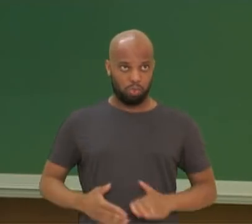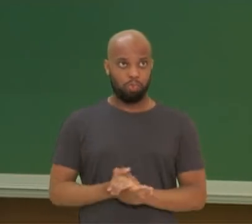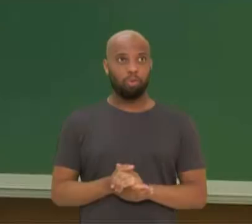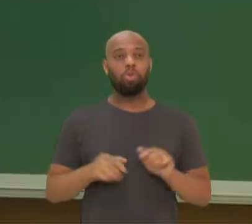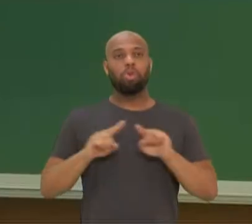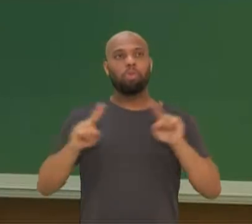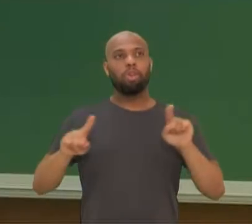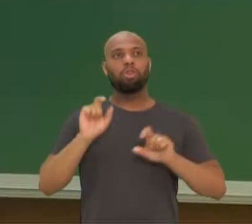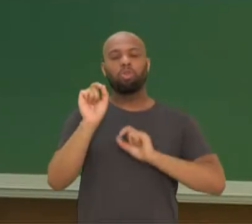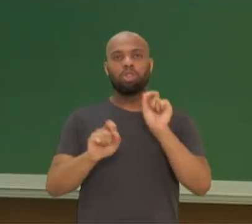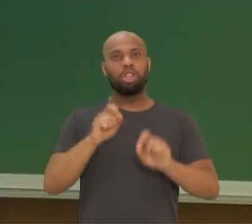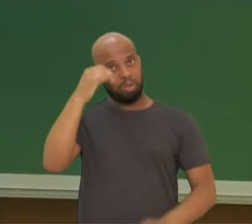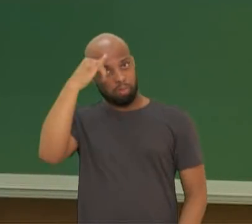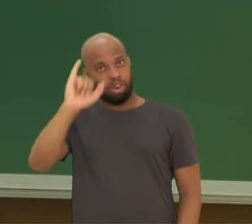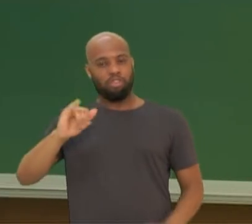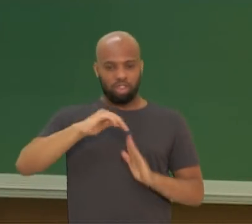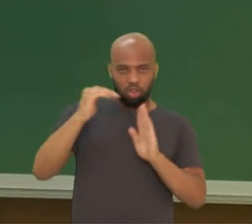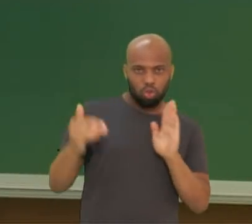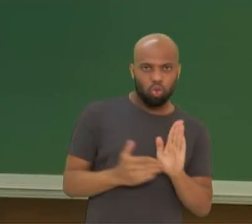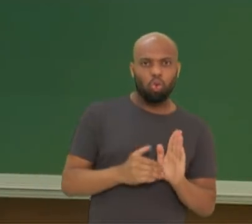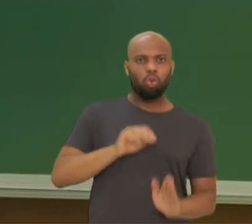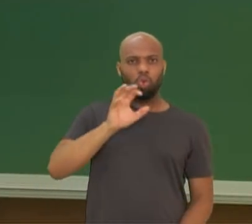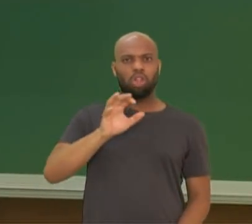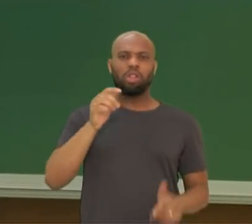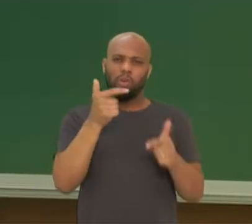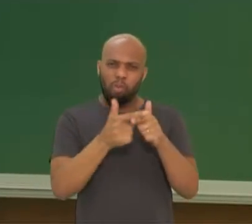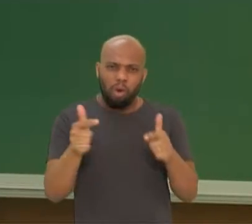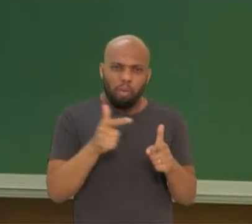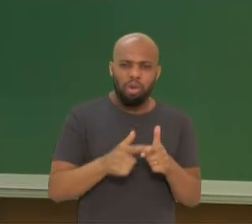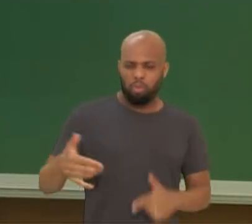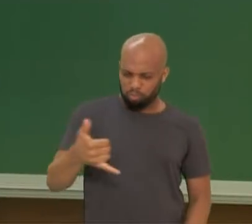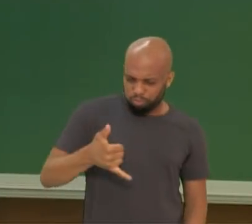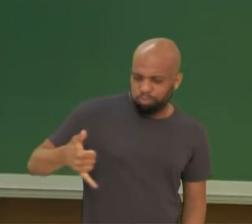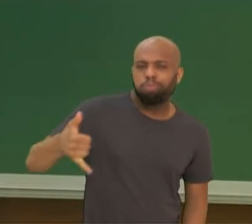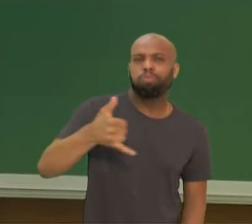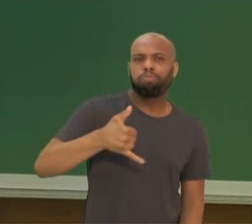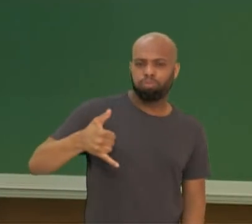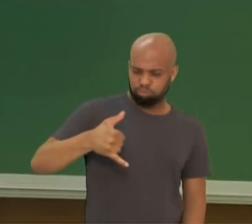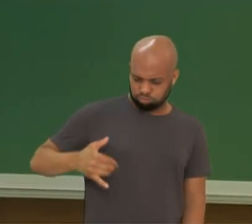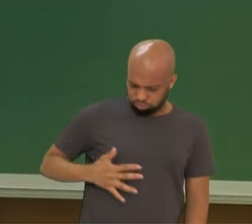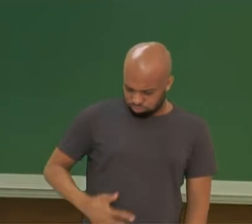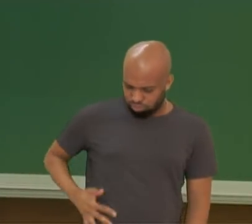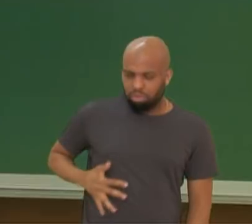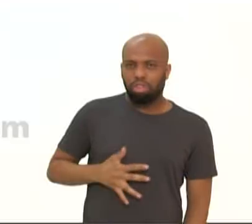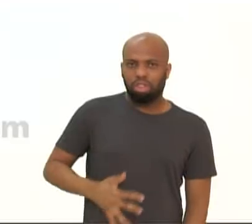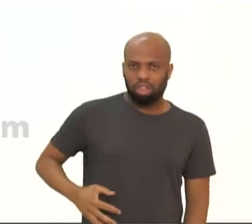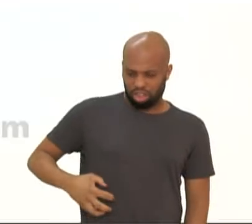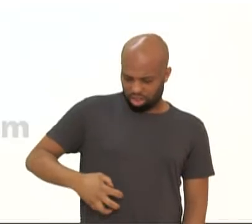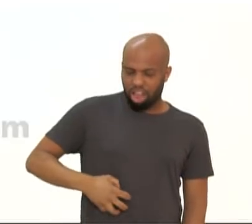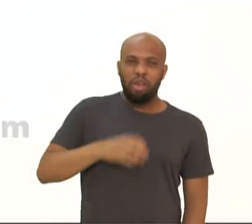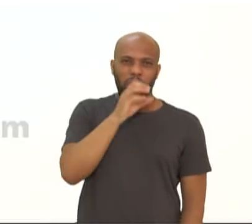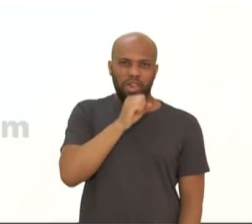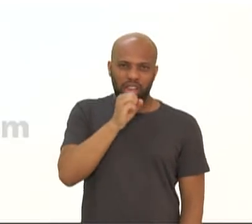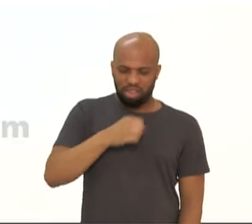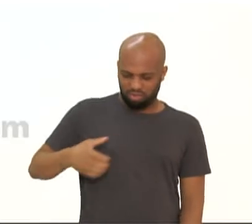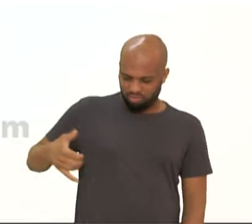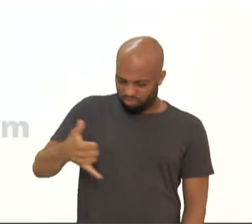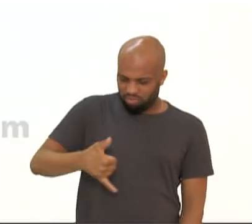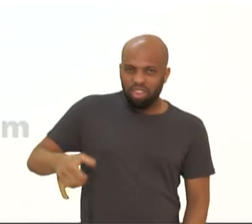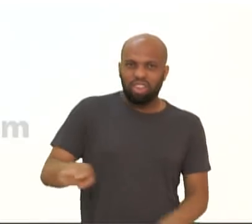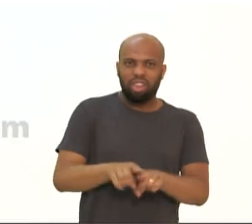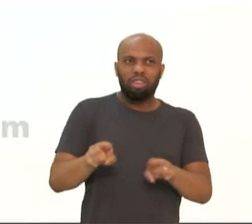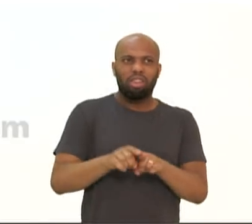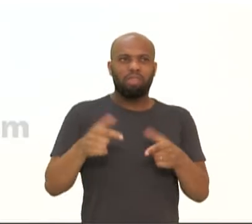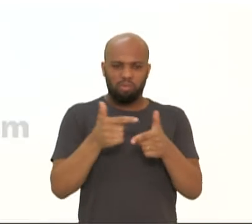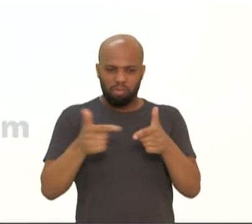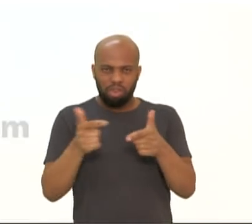Mas claro, para evitar todos esses problemas, gorduras no pâncreas, no fígado, cirrose,